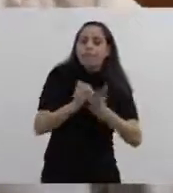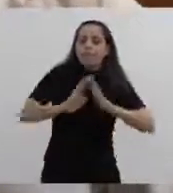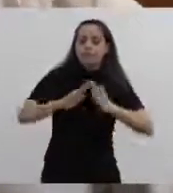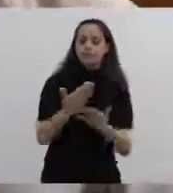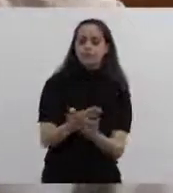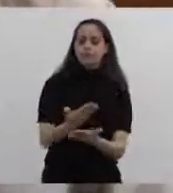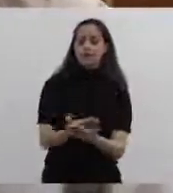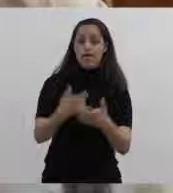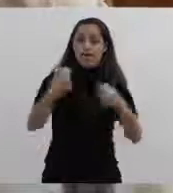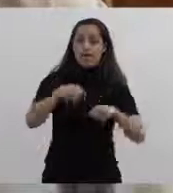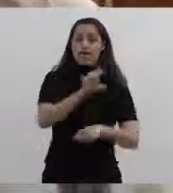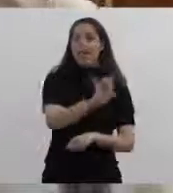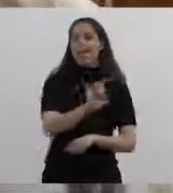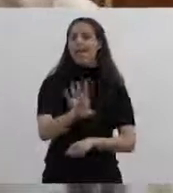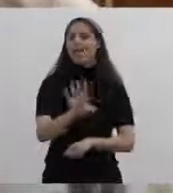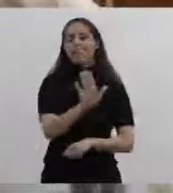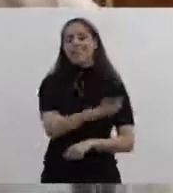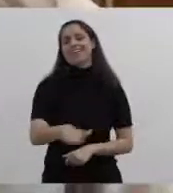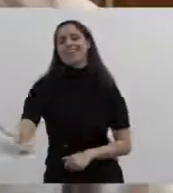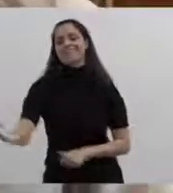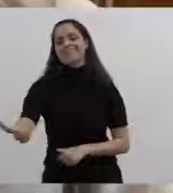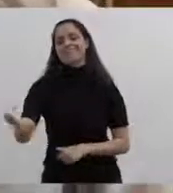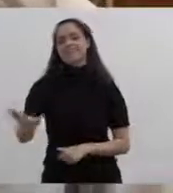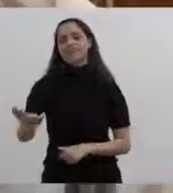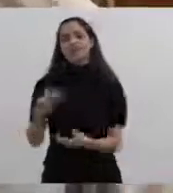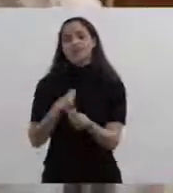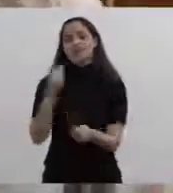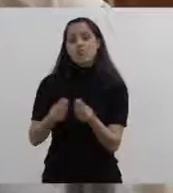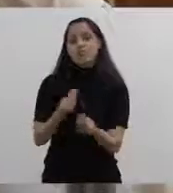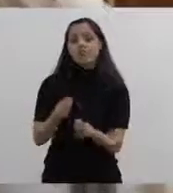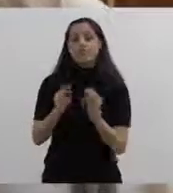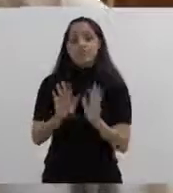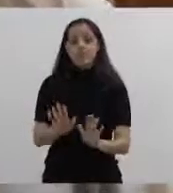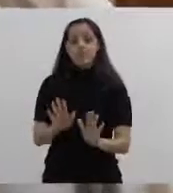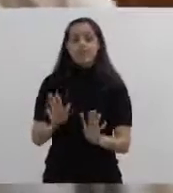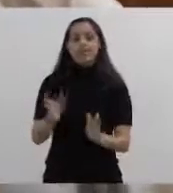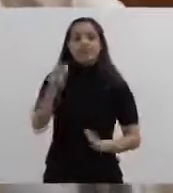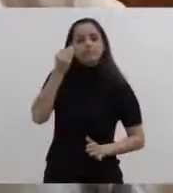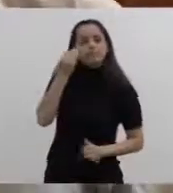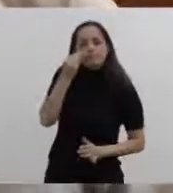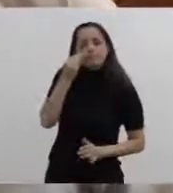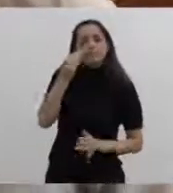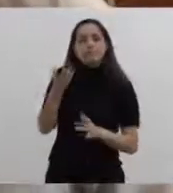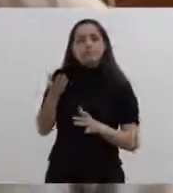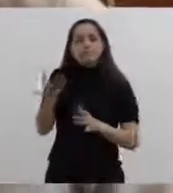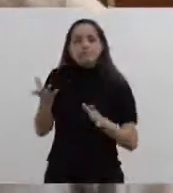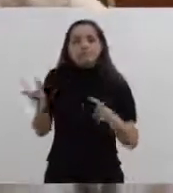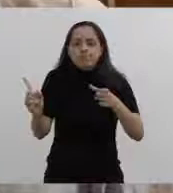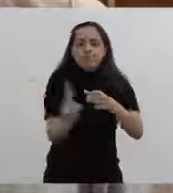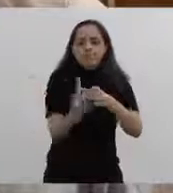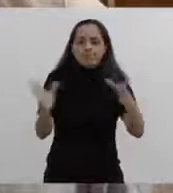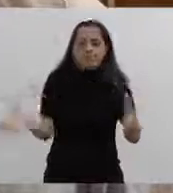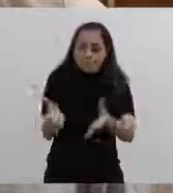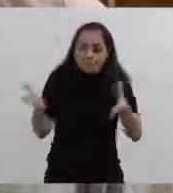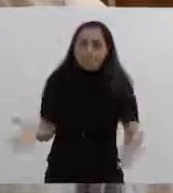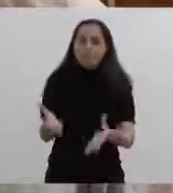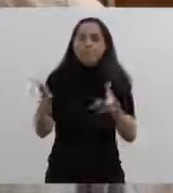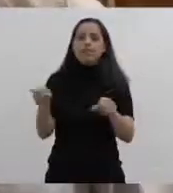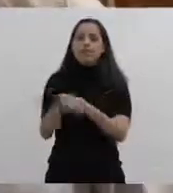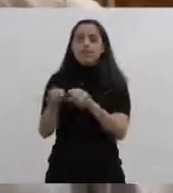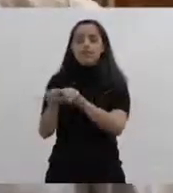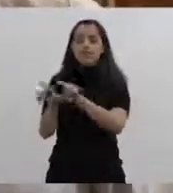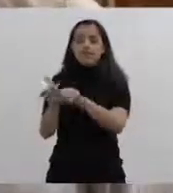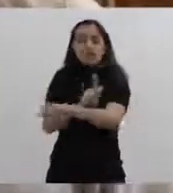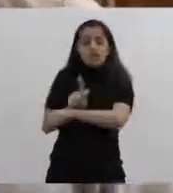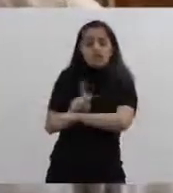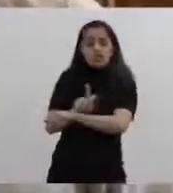da Educação do Governo de Buenos Aires. O que existe são configurações de apoio, conforme as necessidades de cada uma das